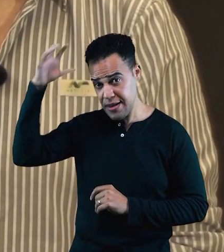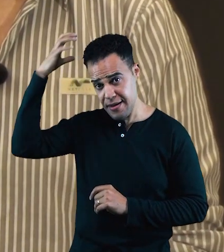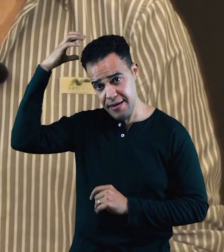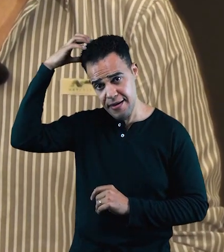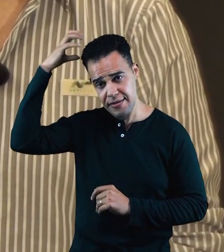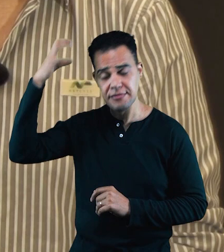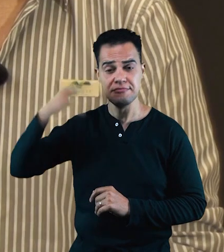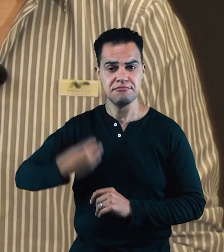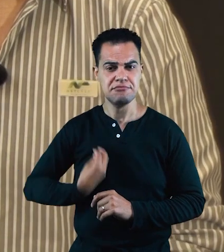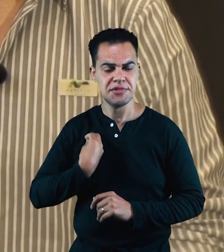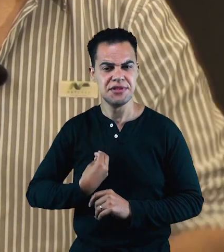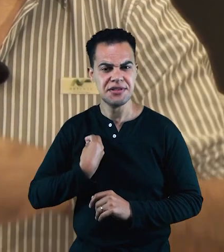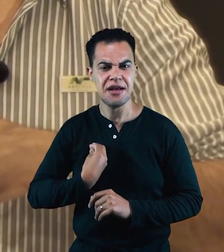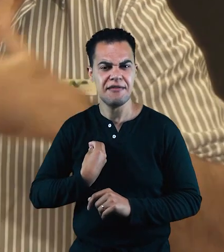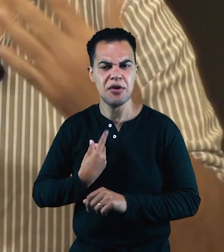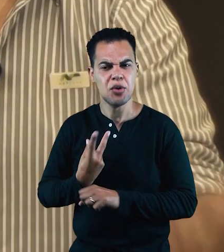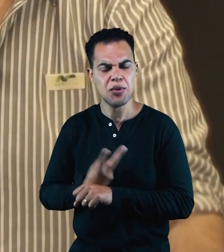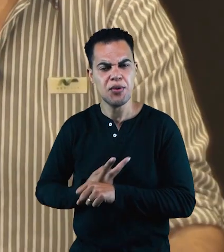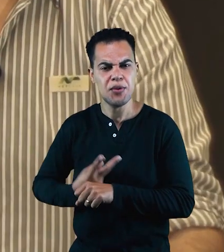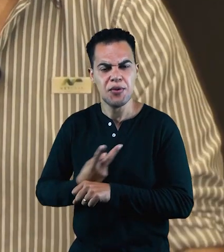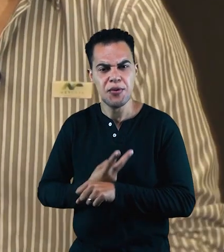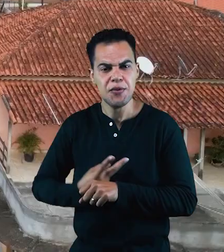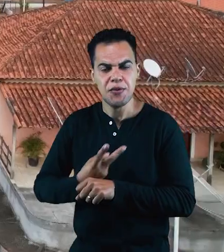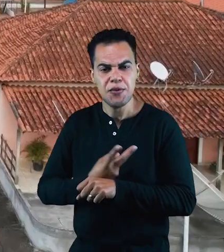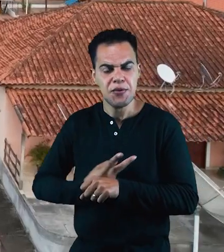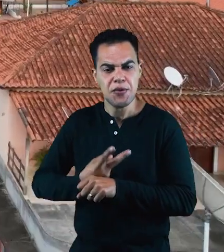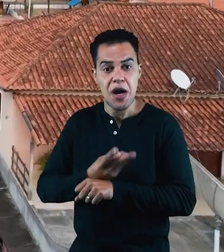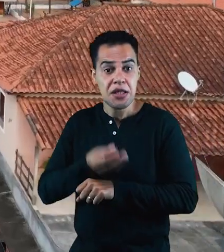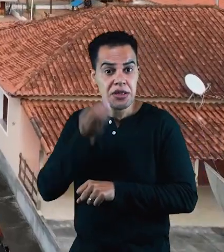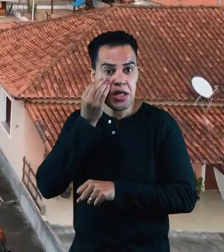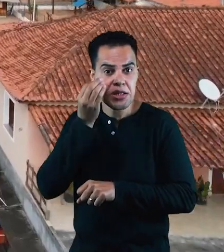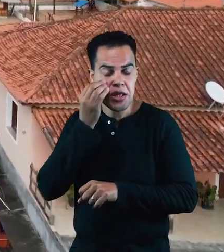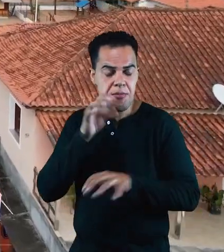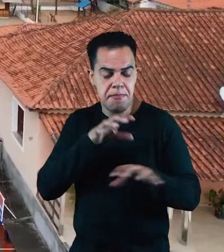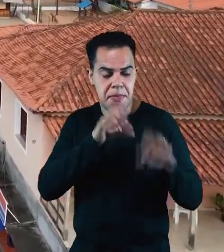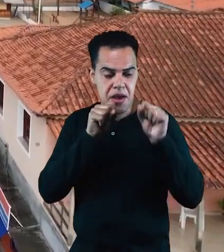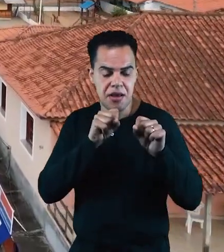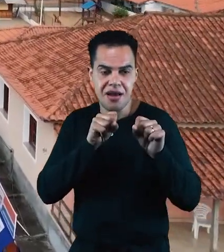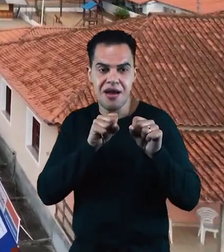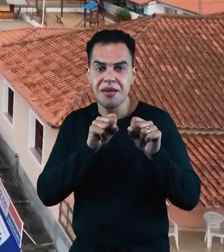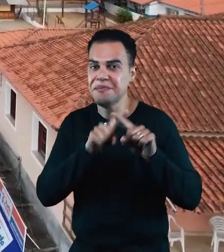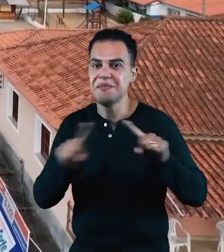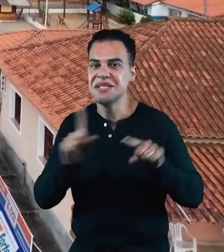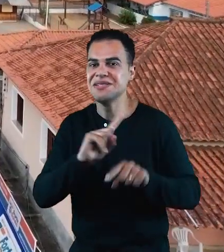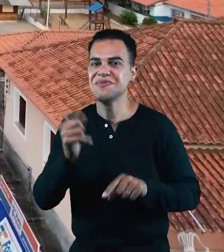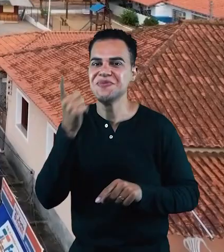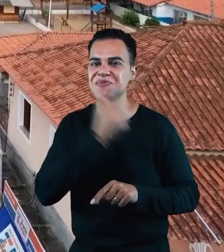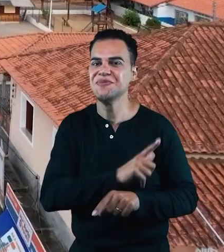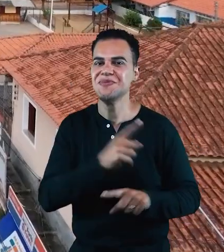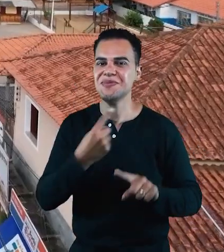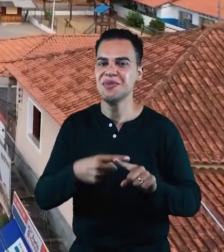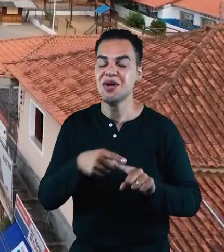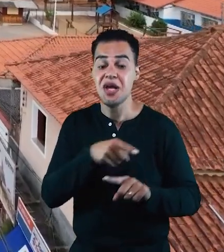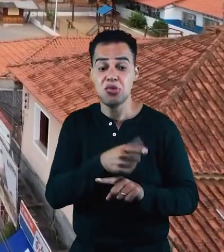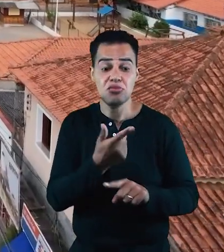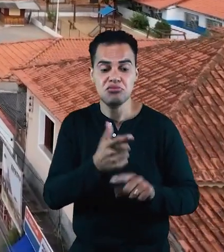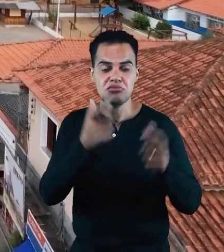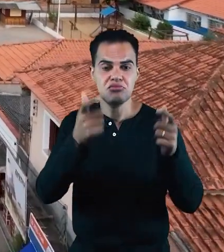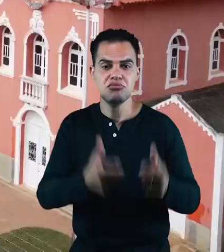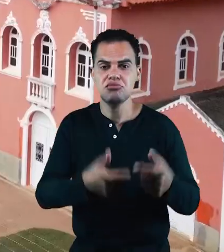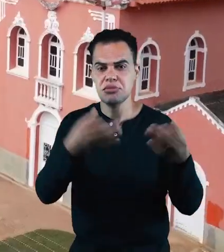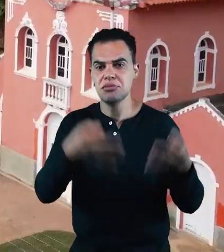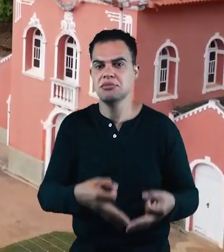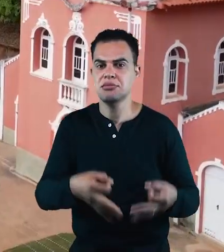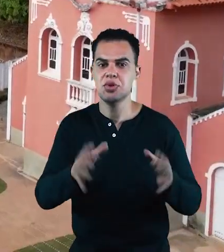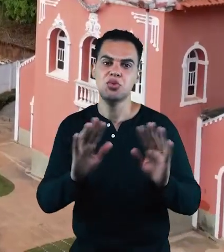coroa já tinham... várias vezes tentaram capturá-lo, mas não conseguia, porque ele não tinha paradeiro,